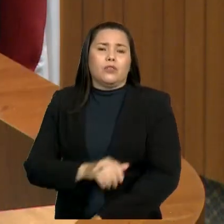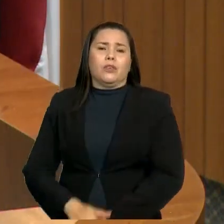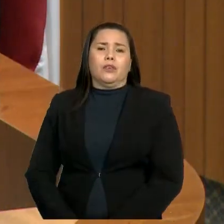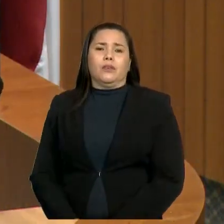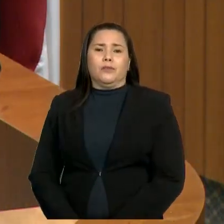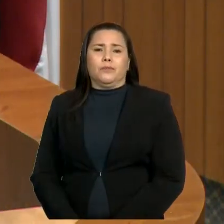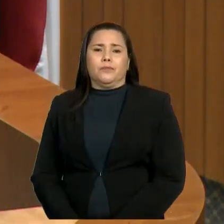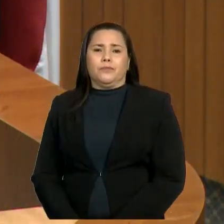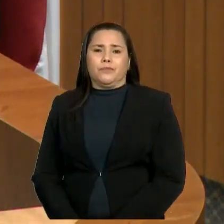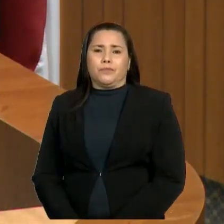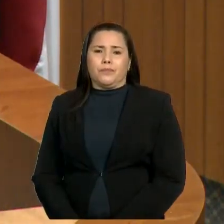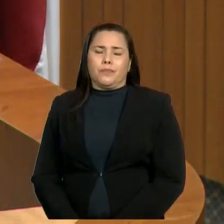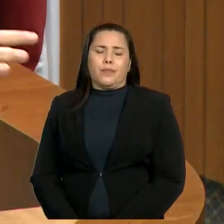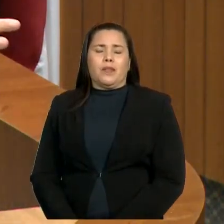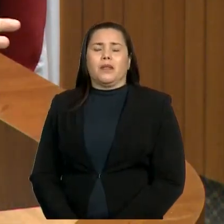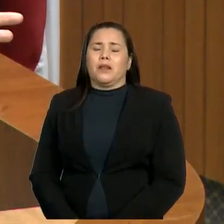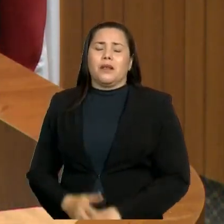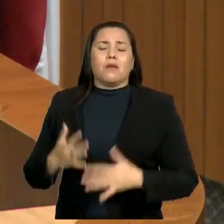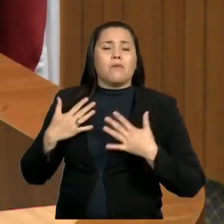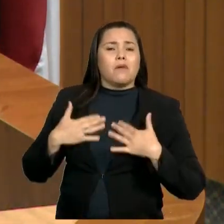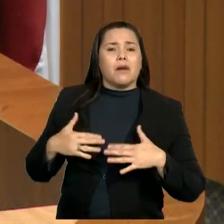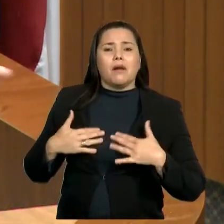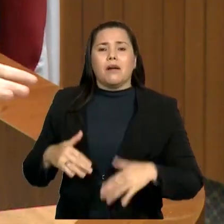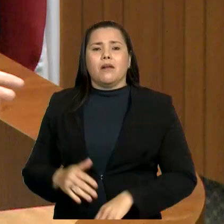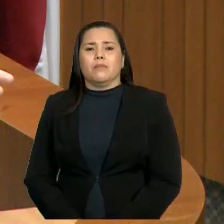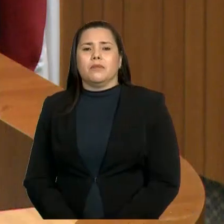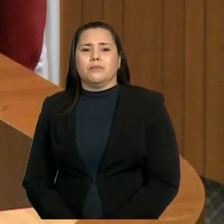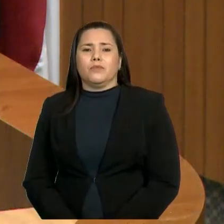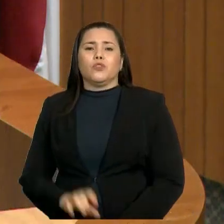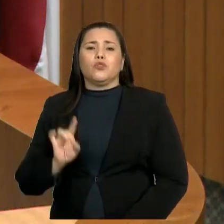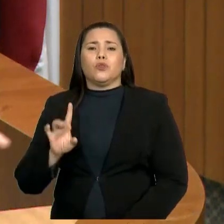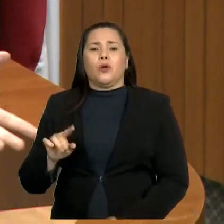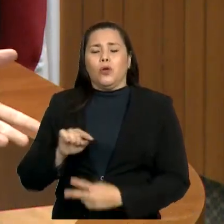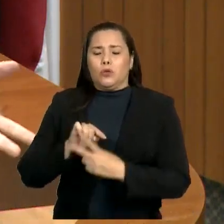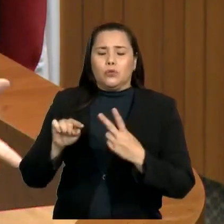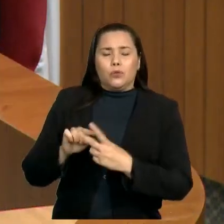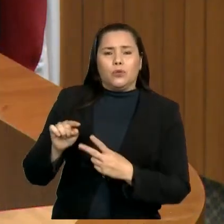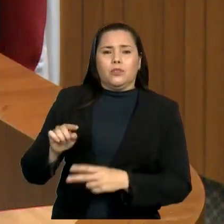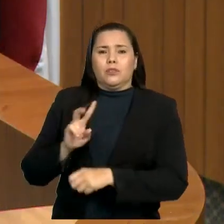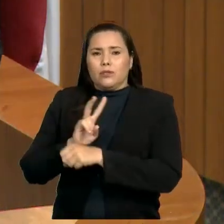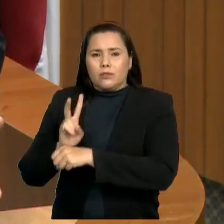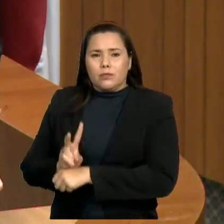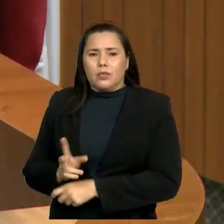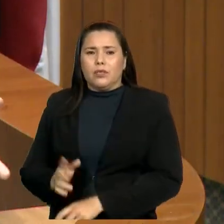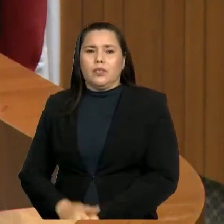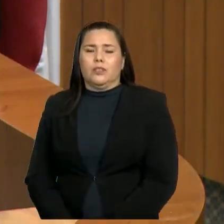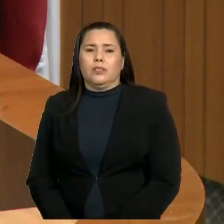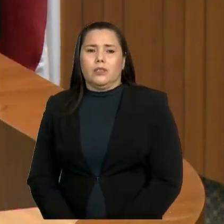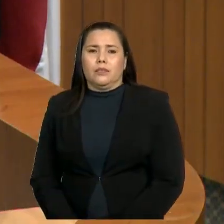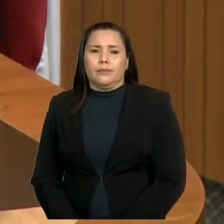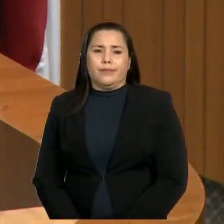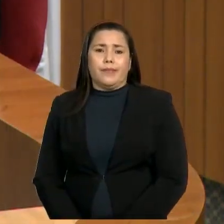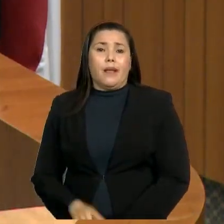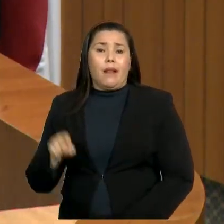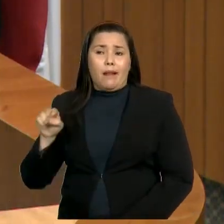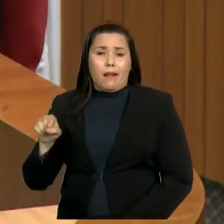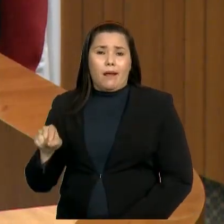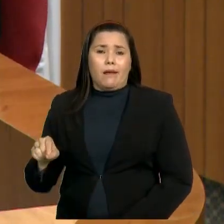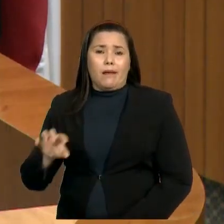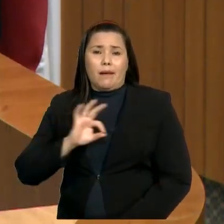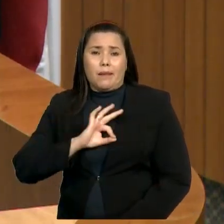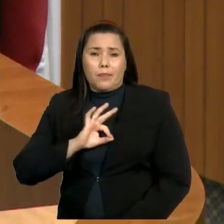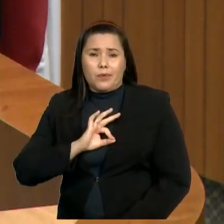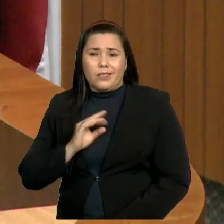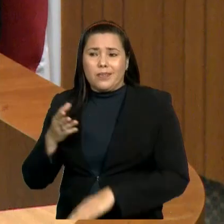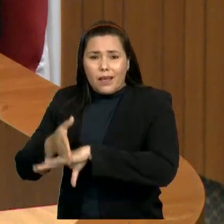dois seguranças onde a polícia militar nem entra não é normal como é que ele não vai dizer que isso é normal ele tá sendo